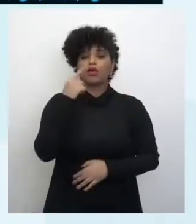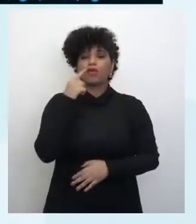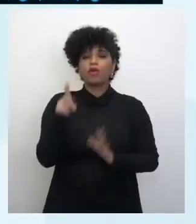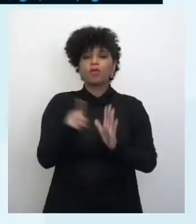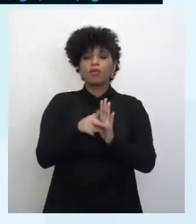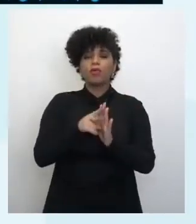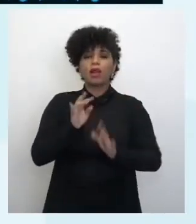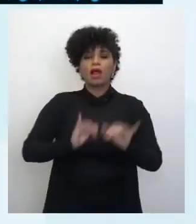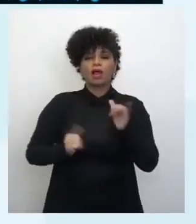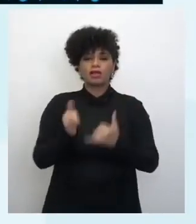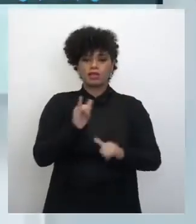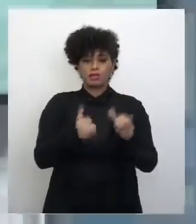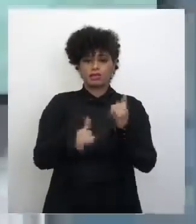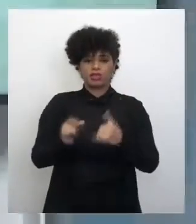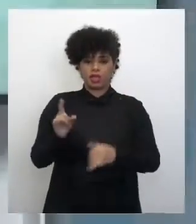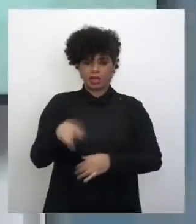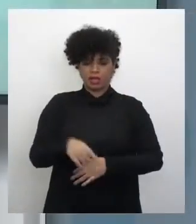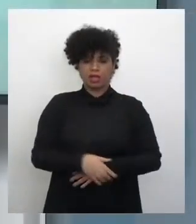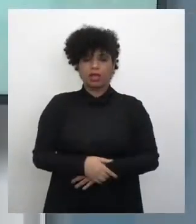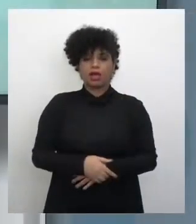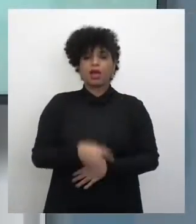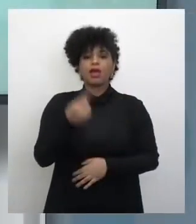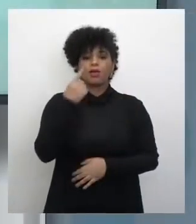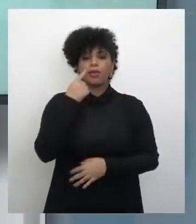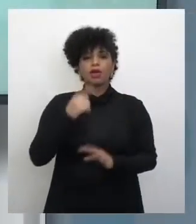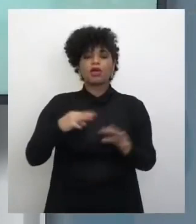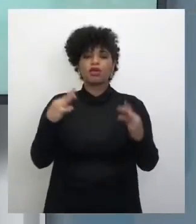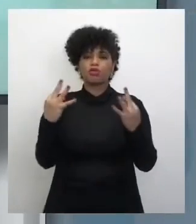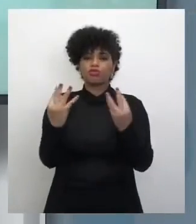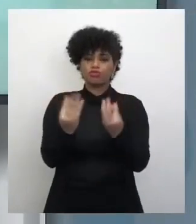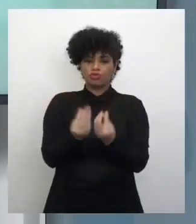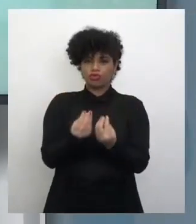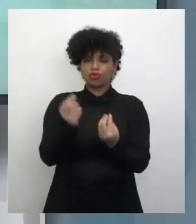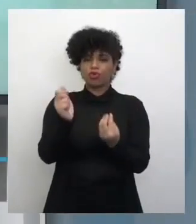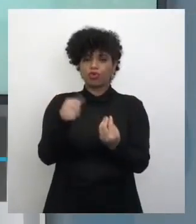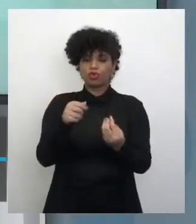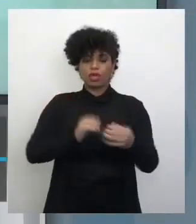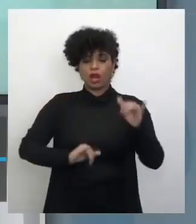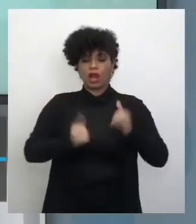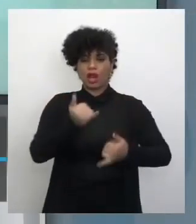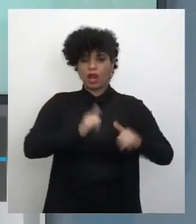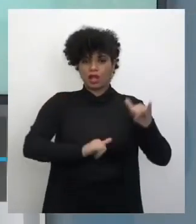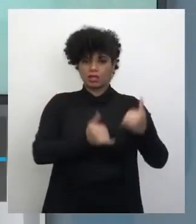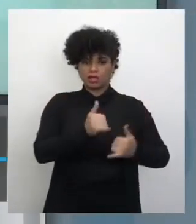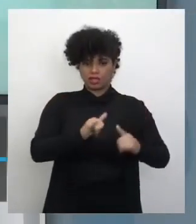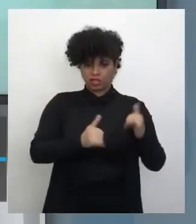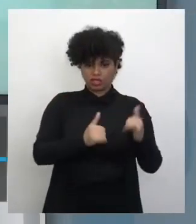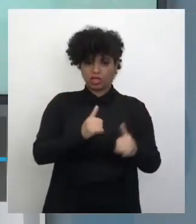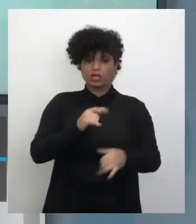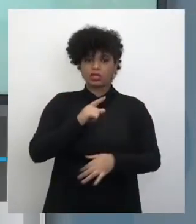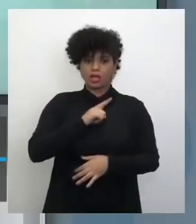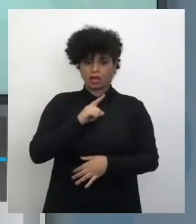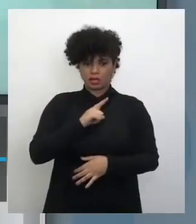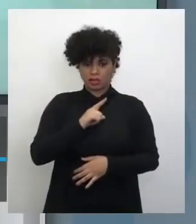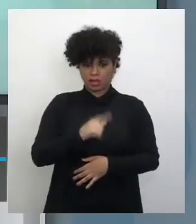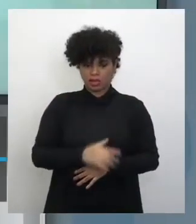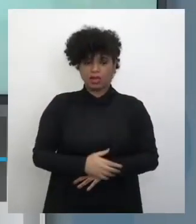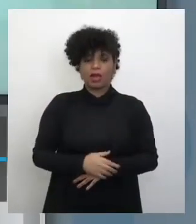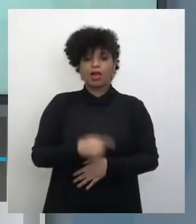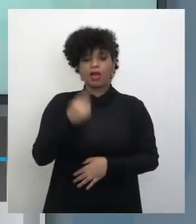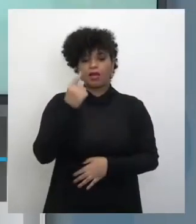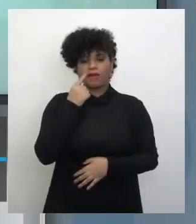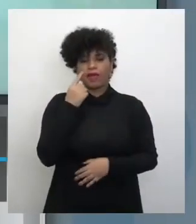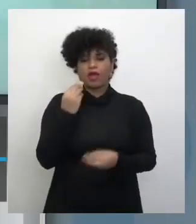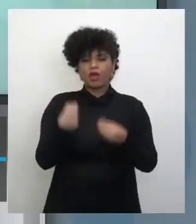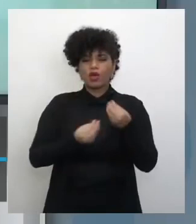energia. Porque toda energia, ela de uma forma vai agredir o ambiente. Porém, tem as